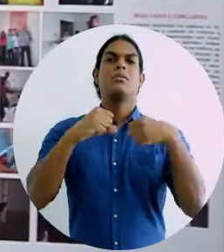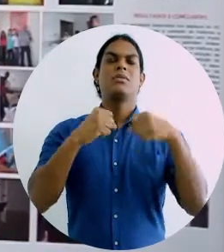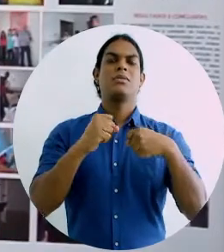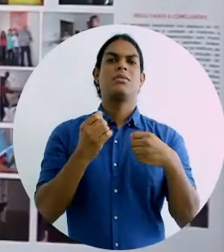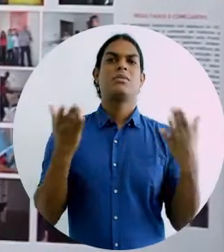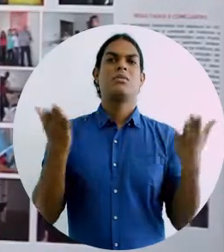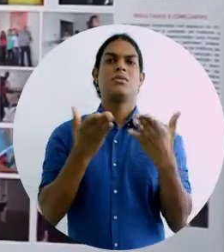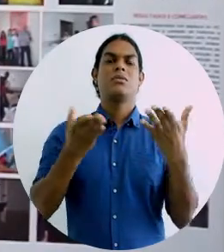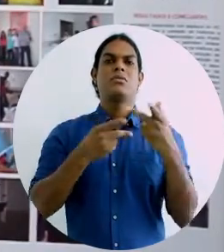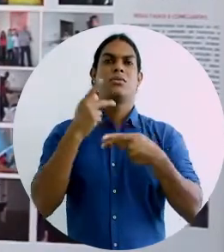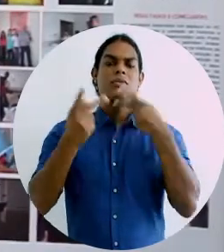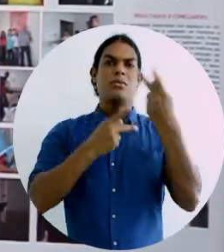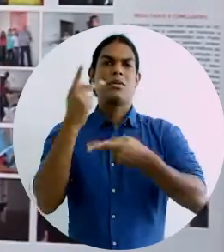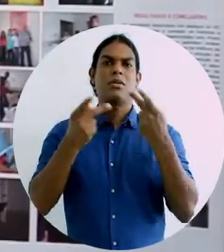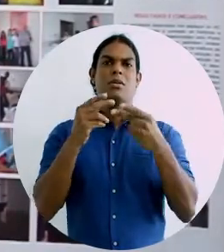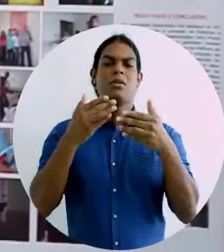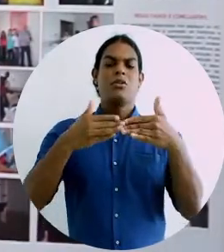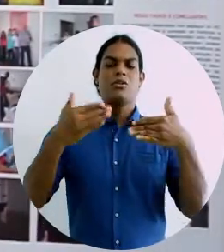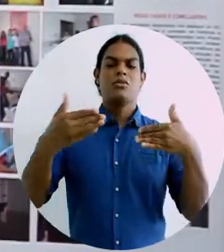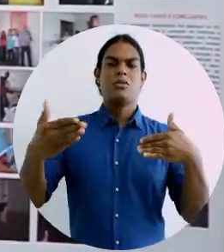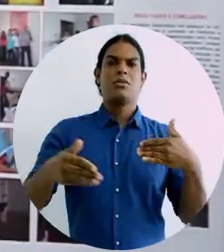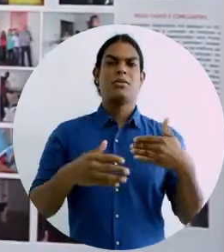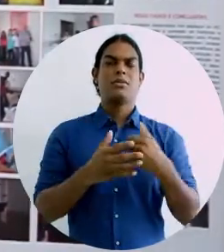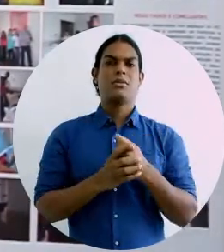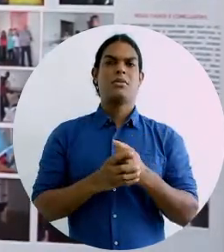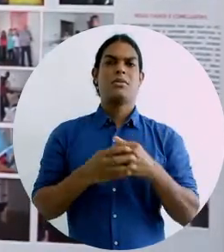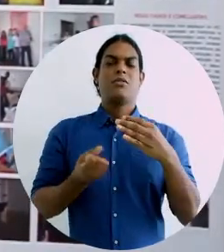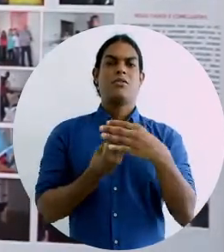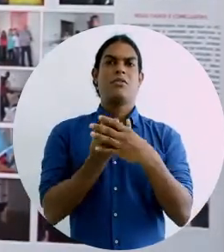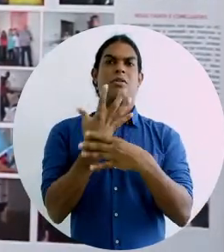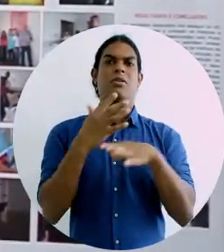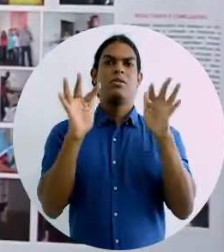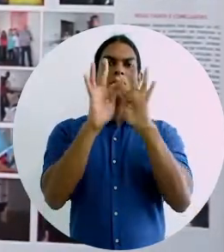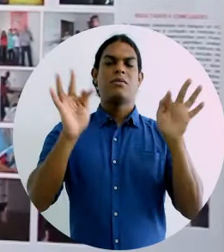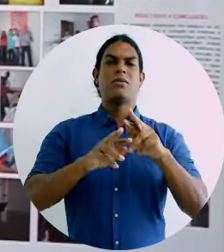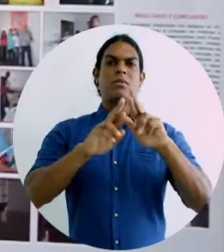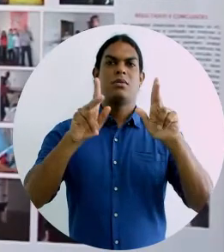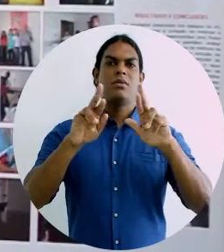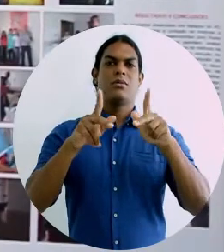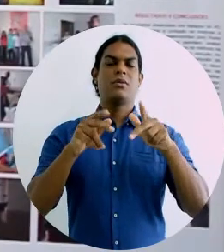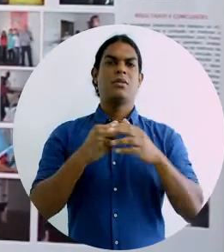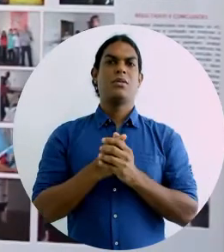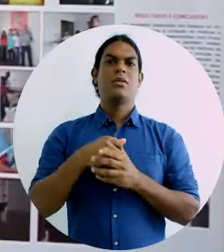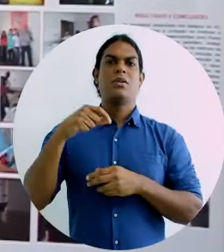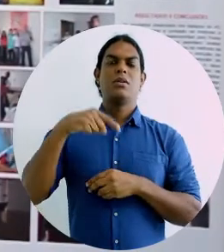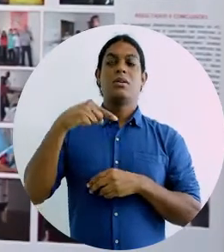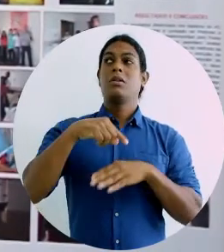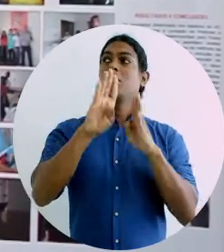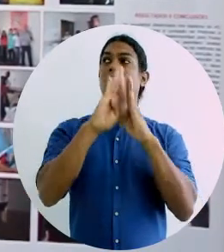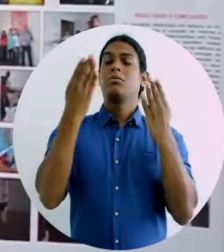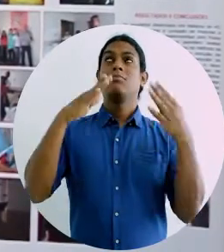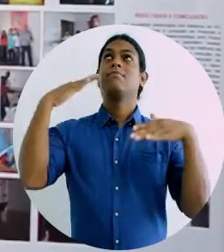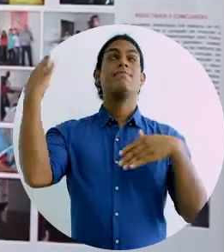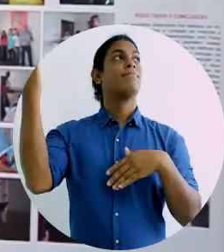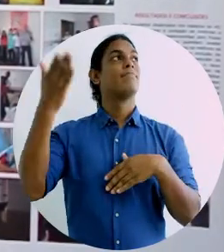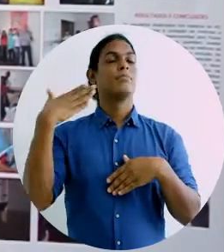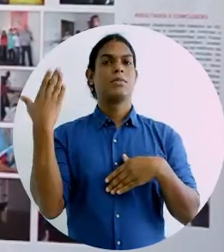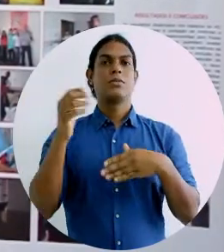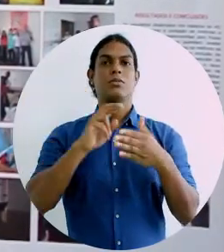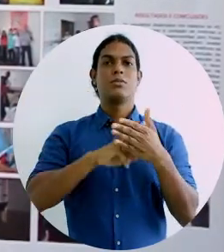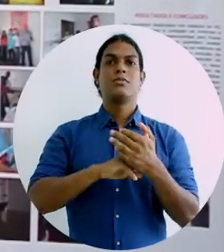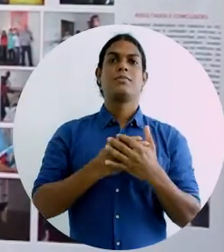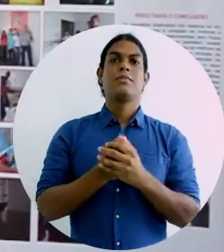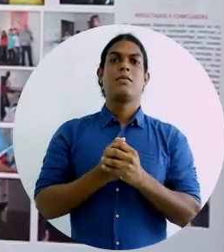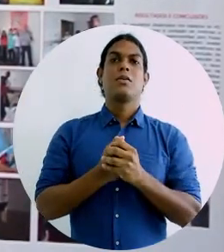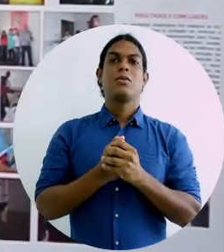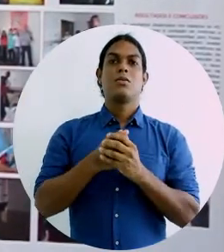eu vou falar de uma coleção que ela foi criada de uma forma diferente. Tá, estamos aqui hoje no ponto de leitura